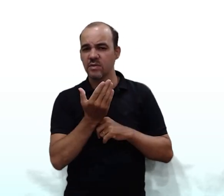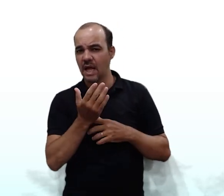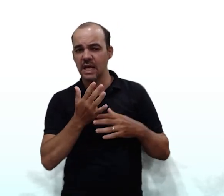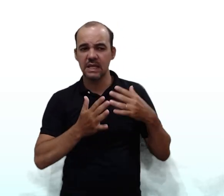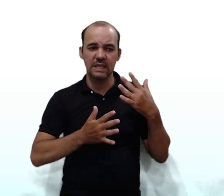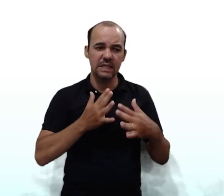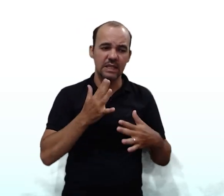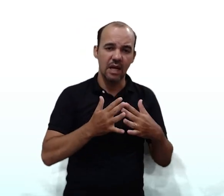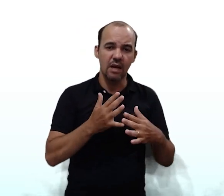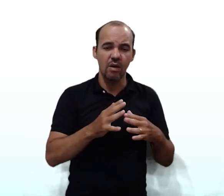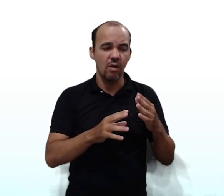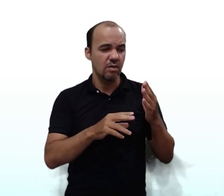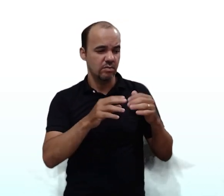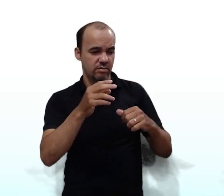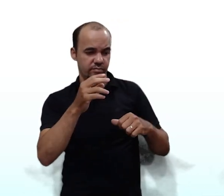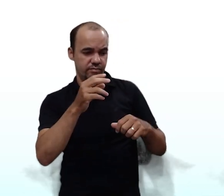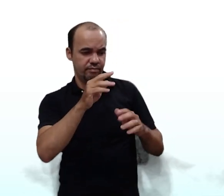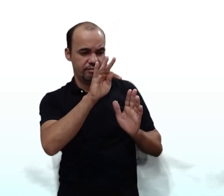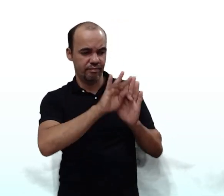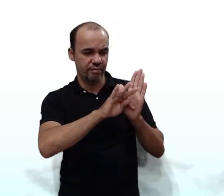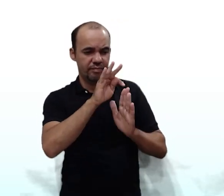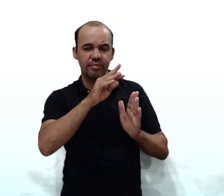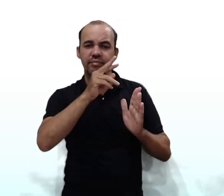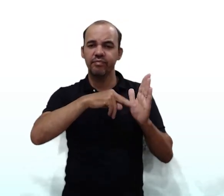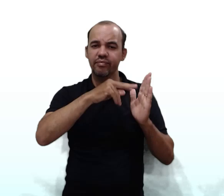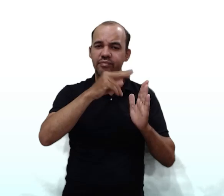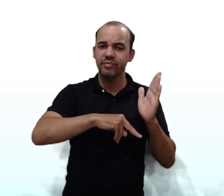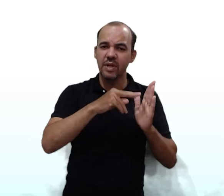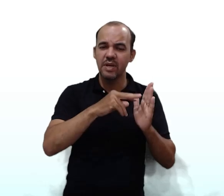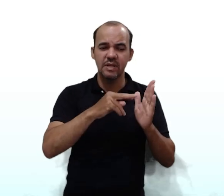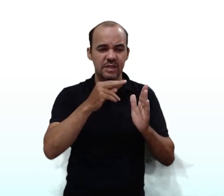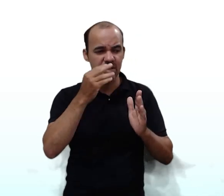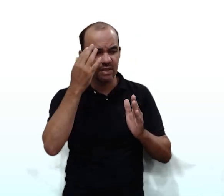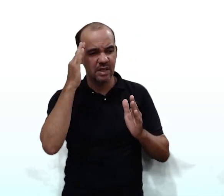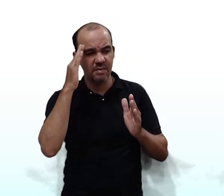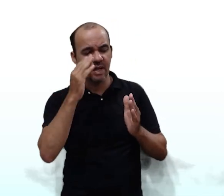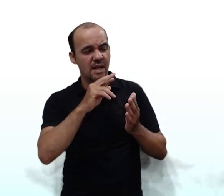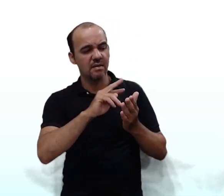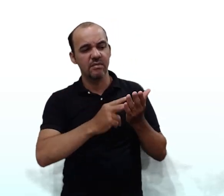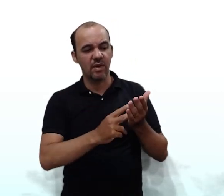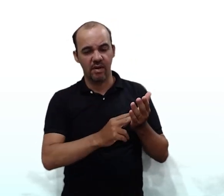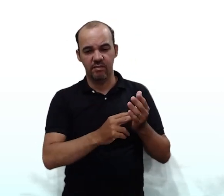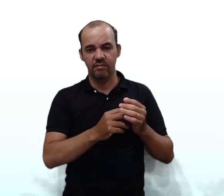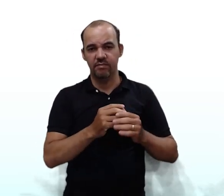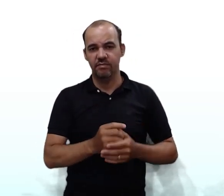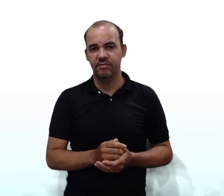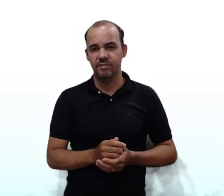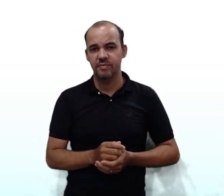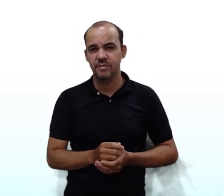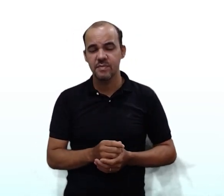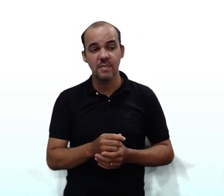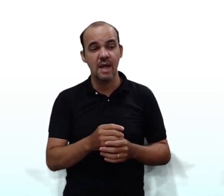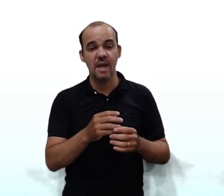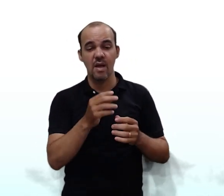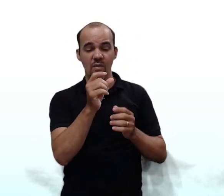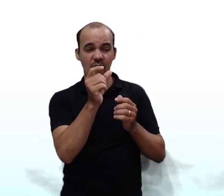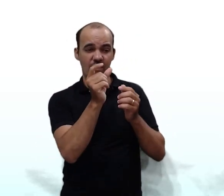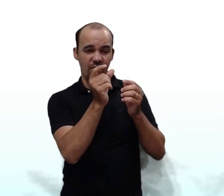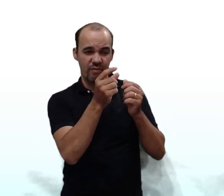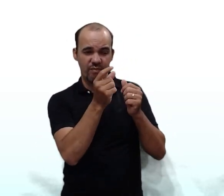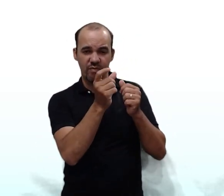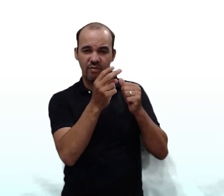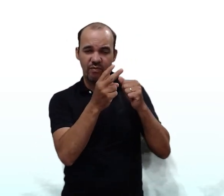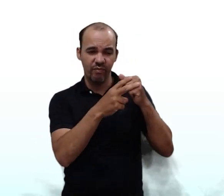hora que eu estiver lendo o meu texto, tentando interpretar e compreender melhor aquilo? Phrasal verbs é quando eu tenho um verbo da